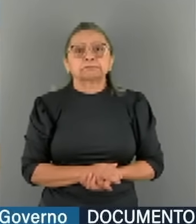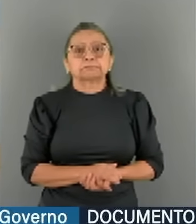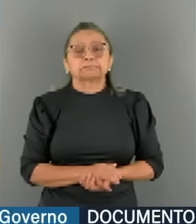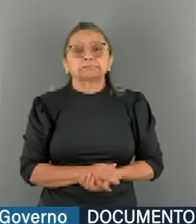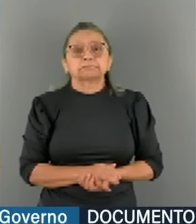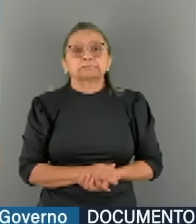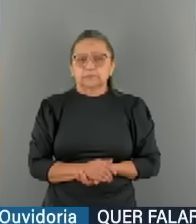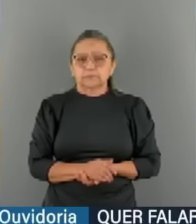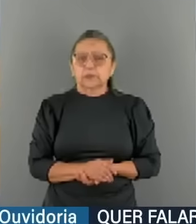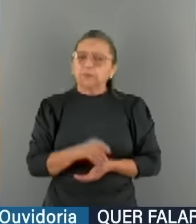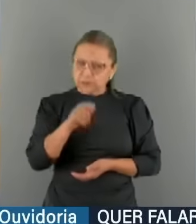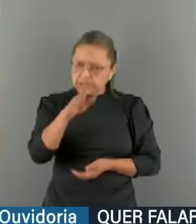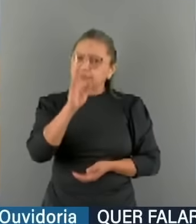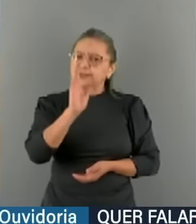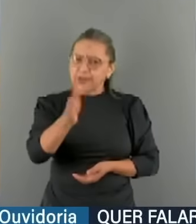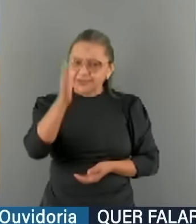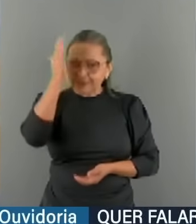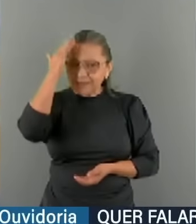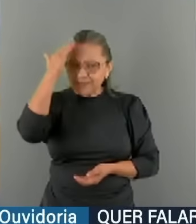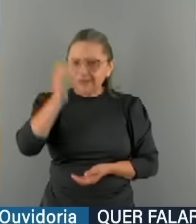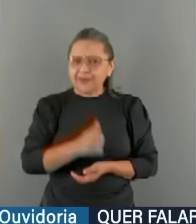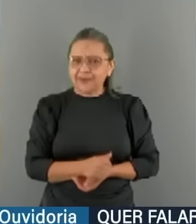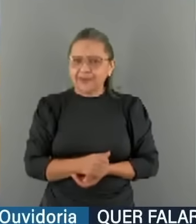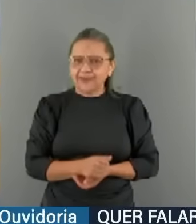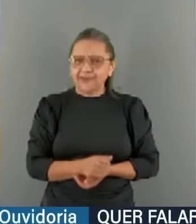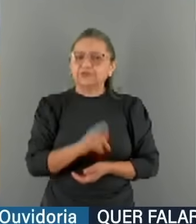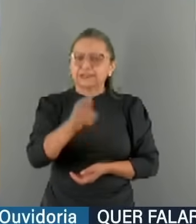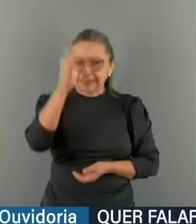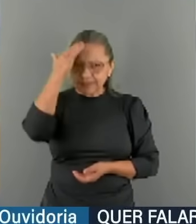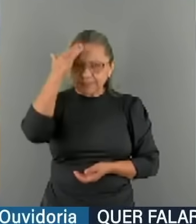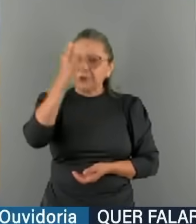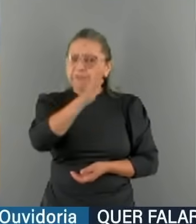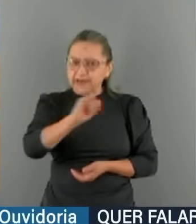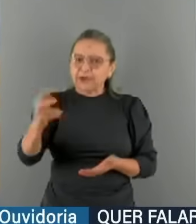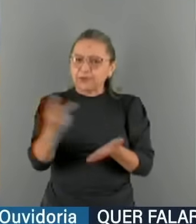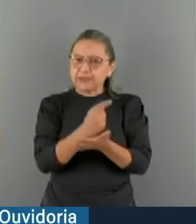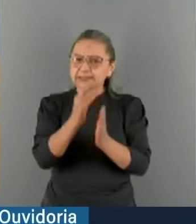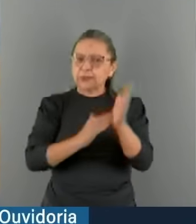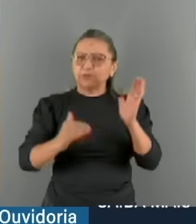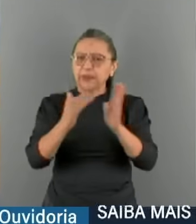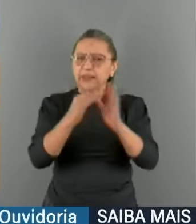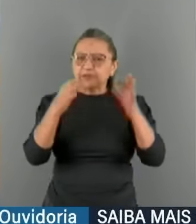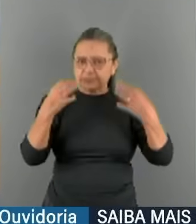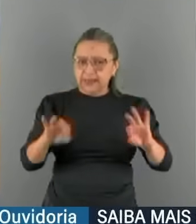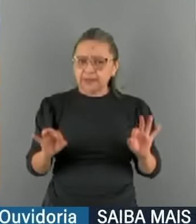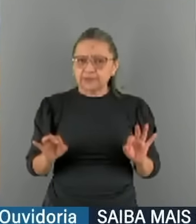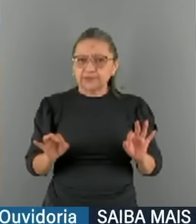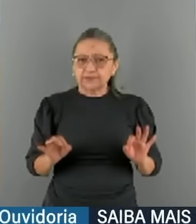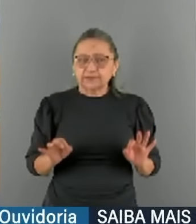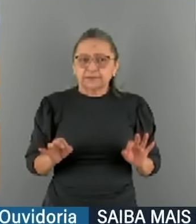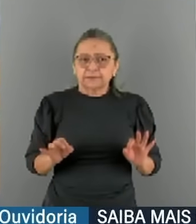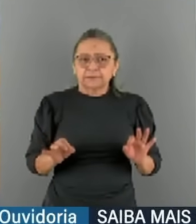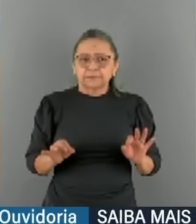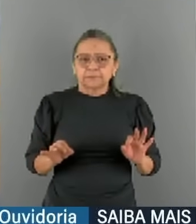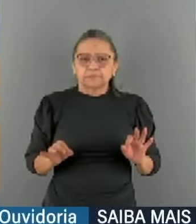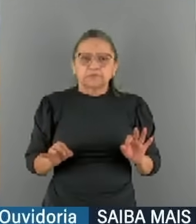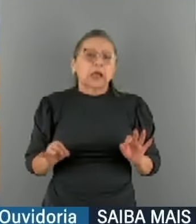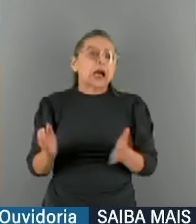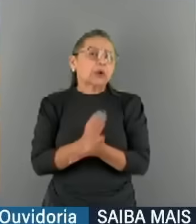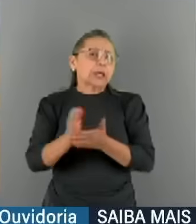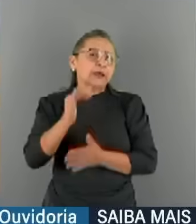Ainda tem? Do que ocorria no Palácio do Planalto, correto? O senhor foi avisado